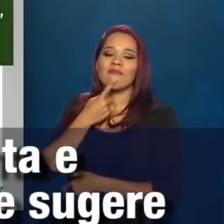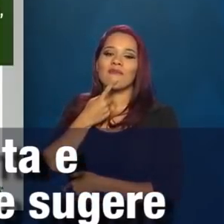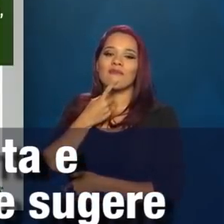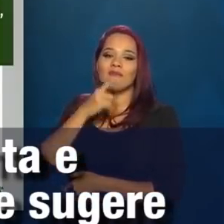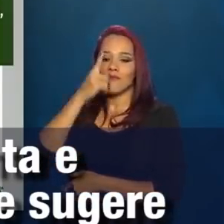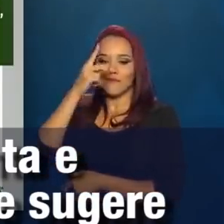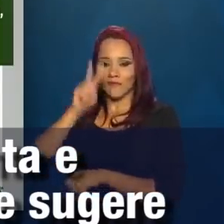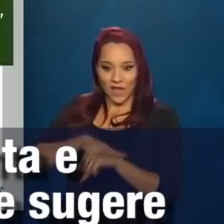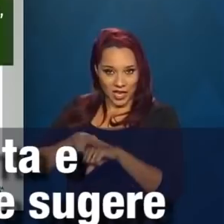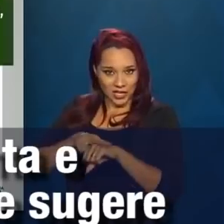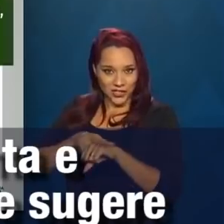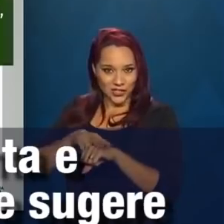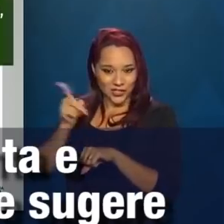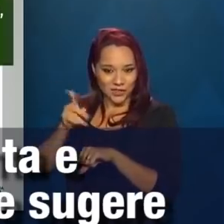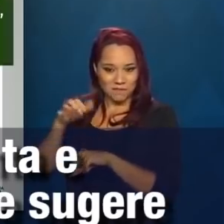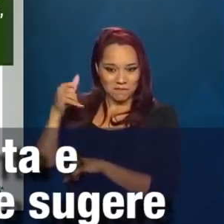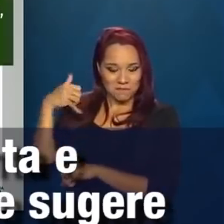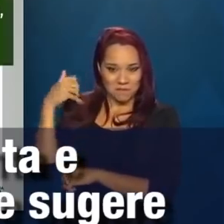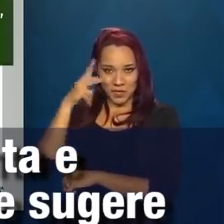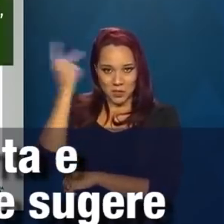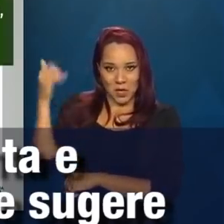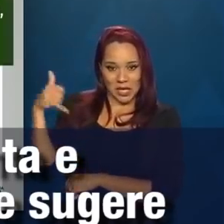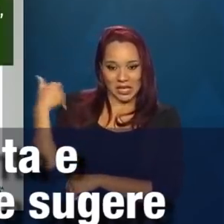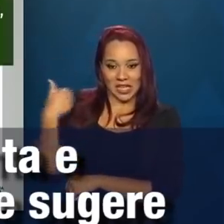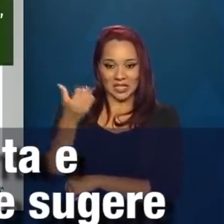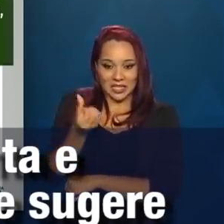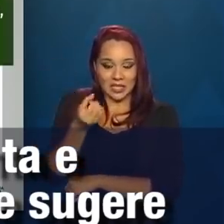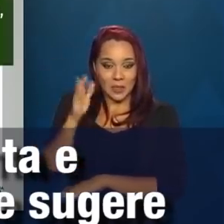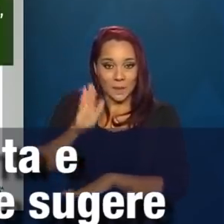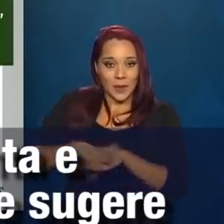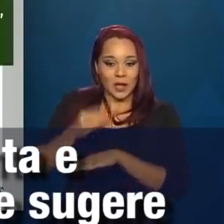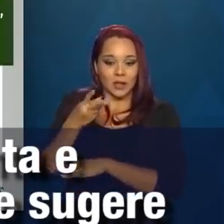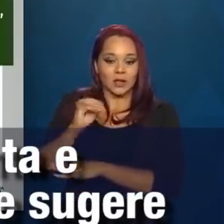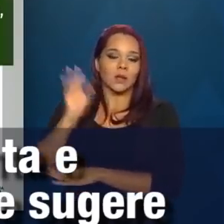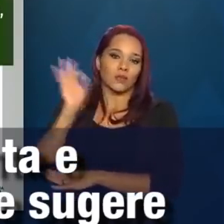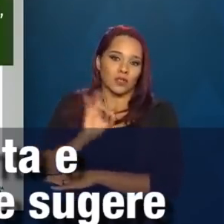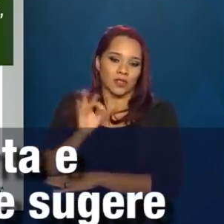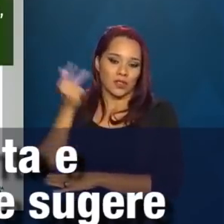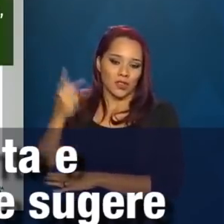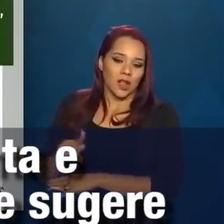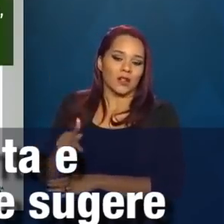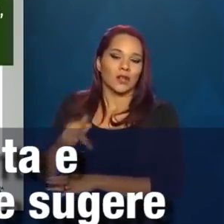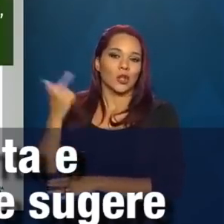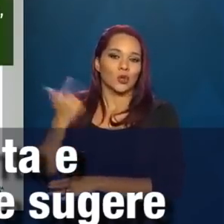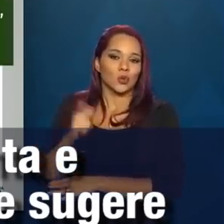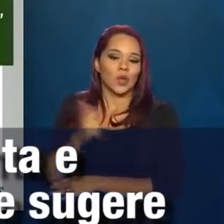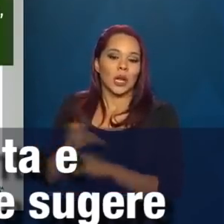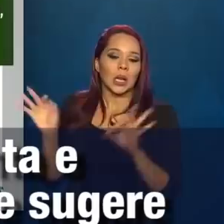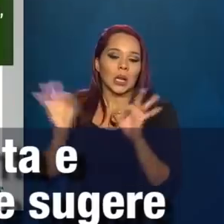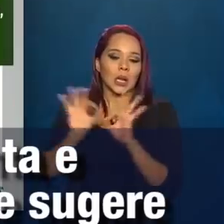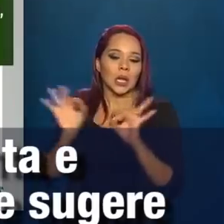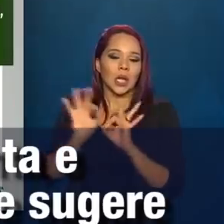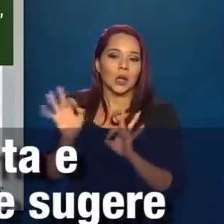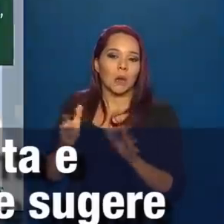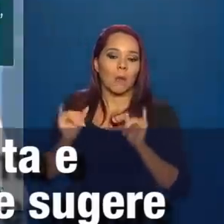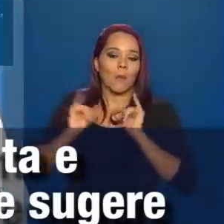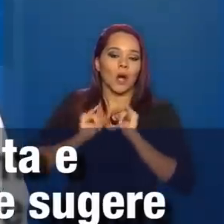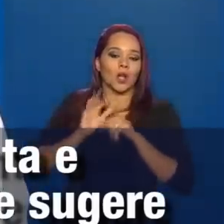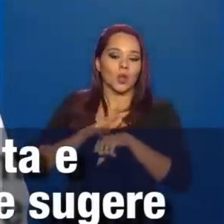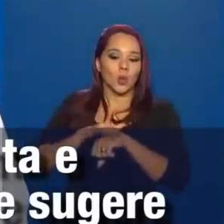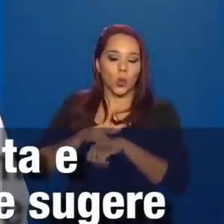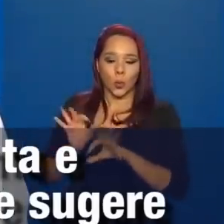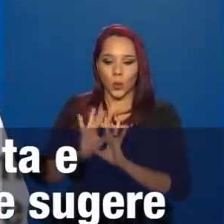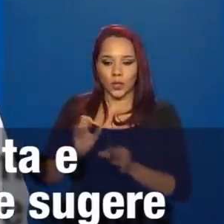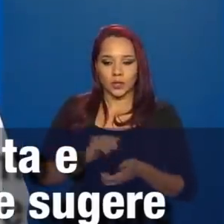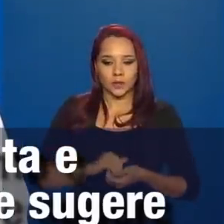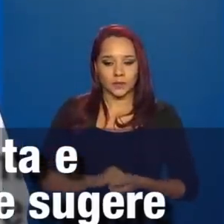as pessoas acima de 60, abaixo de 60 anos, 30% delas não têm nenhuma comorbidade. Pode passar?